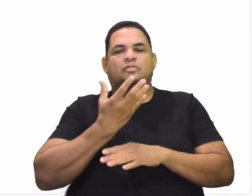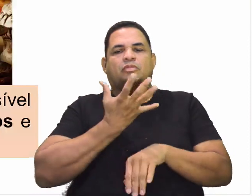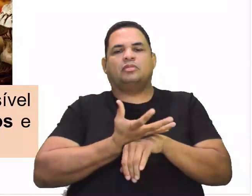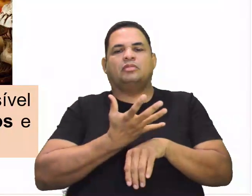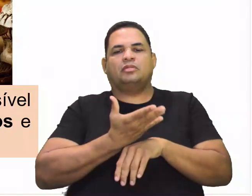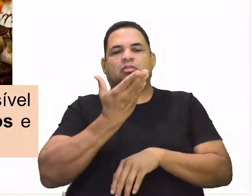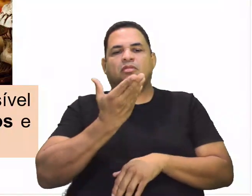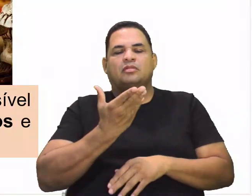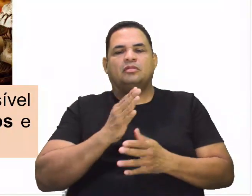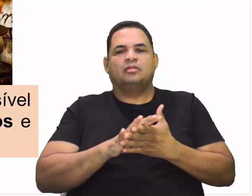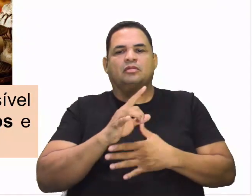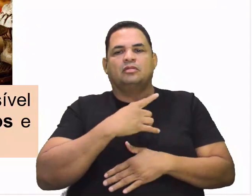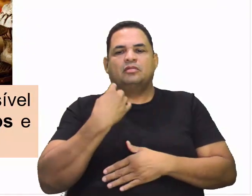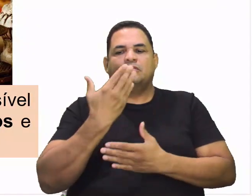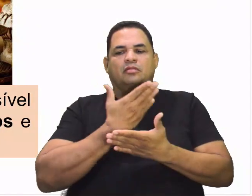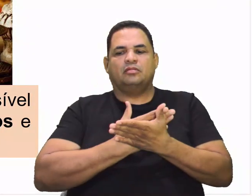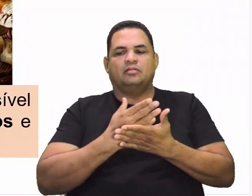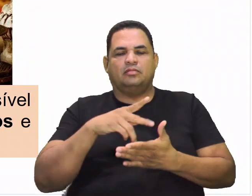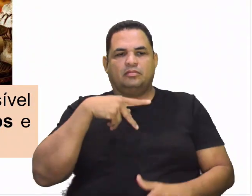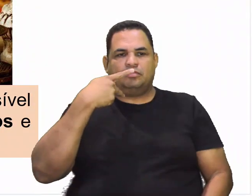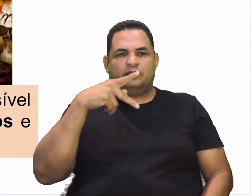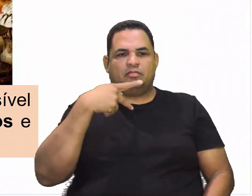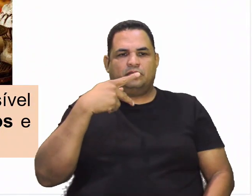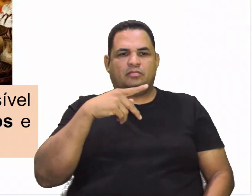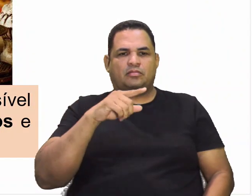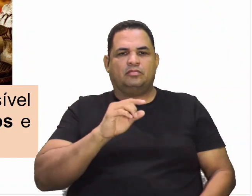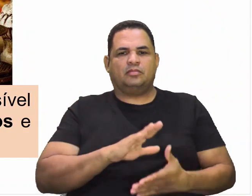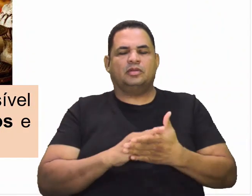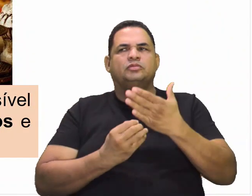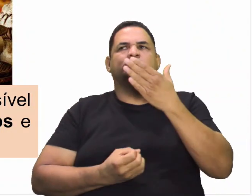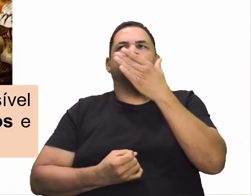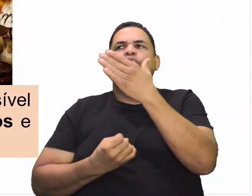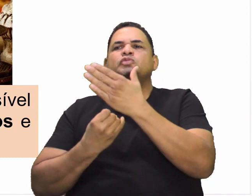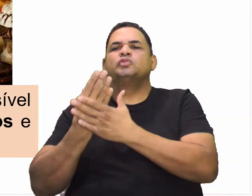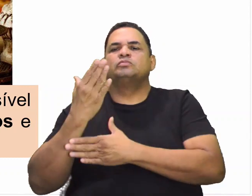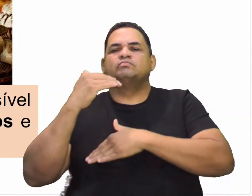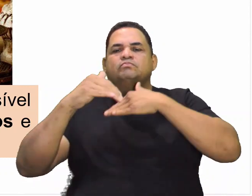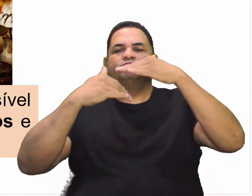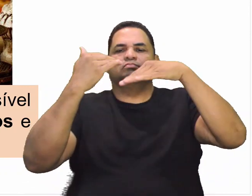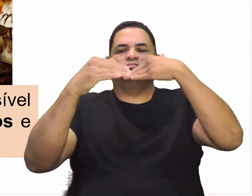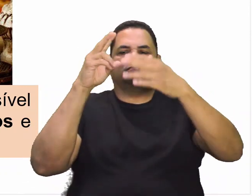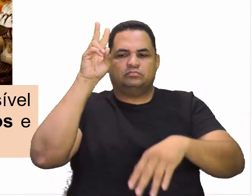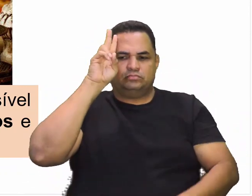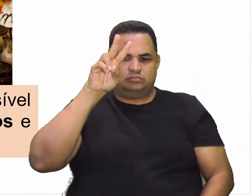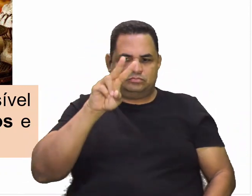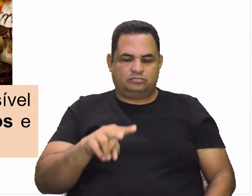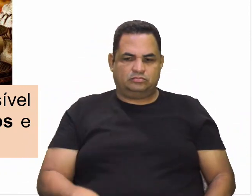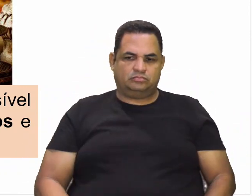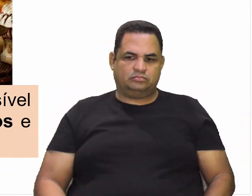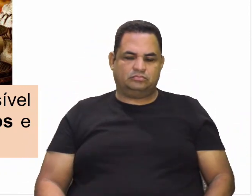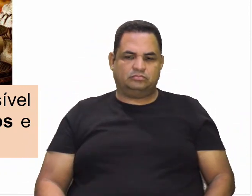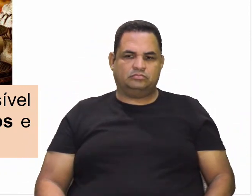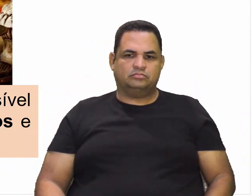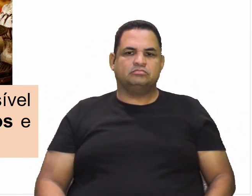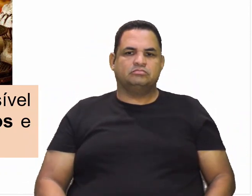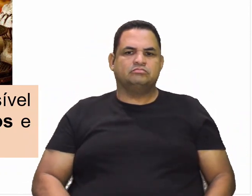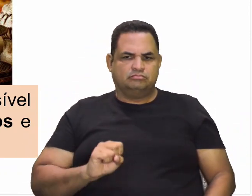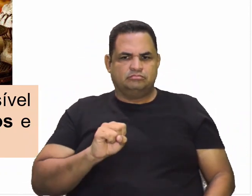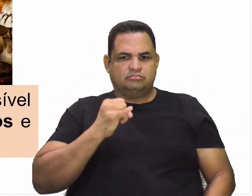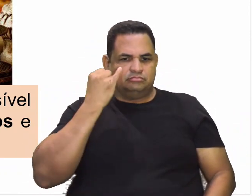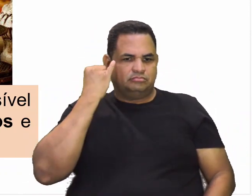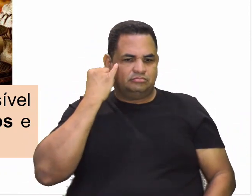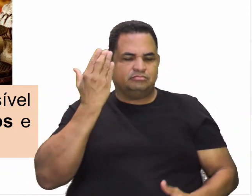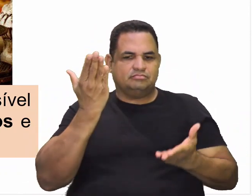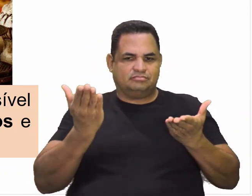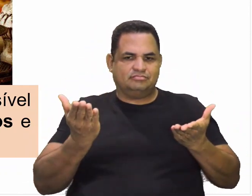de história aí. Nós começamos a falar sobre o nascimento e o desenvolvimento da história. Não foi, Sâmio?